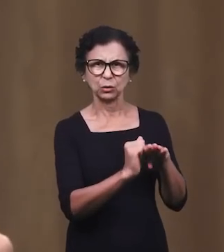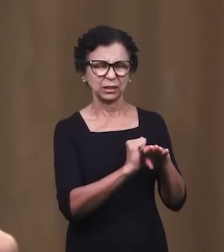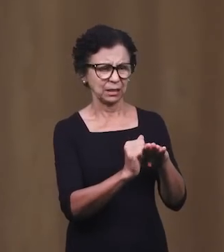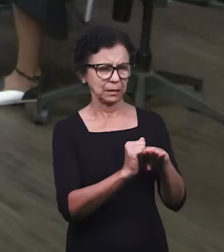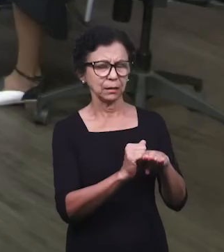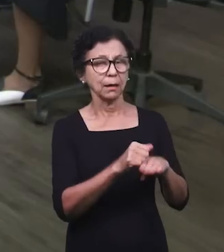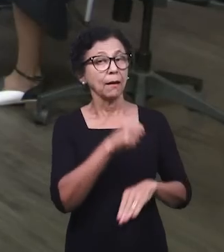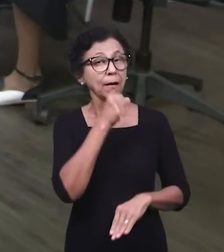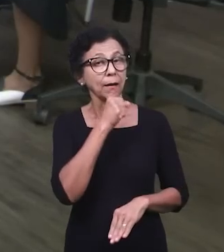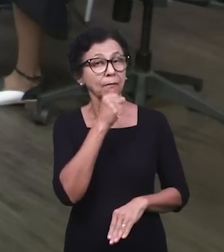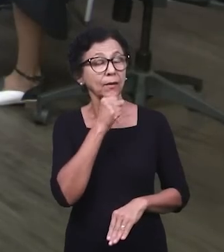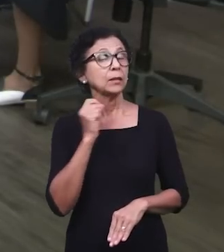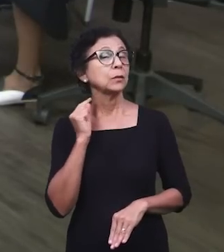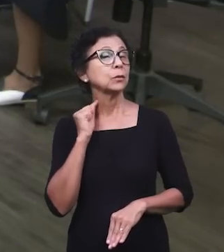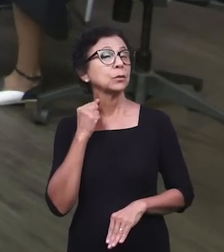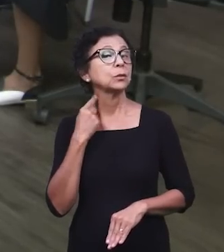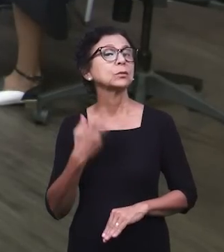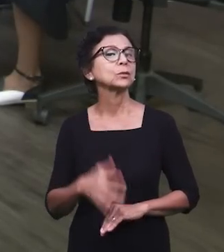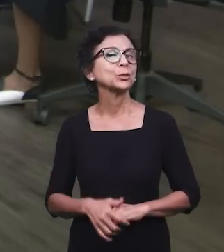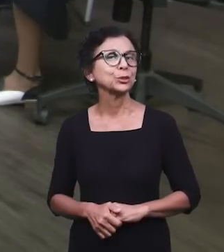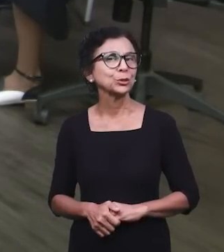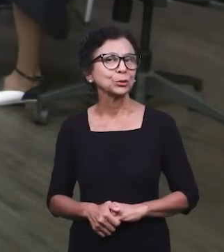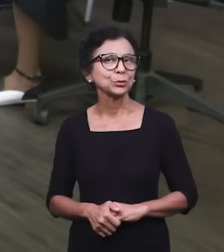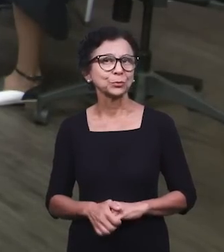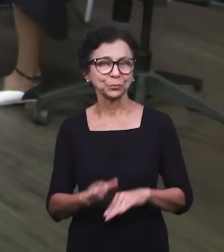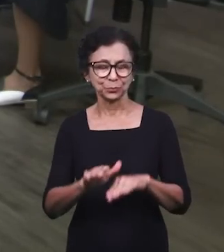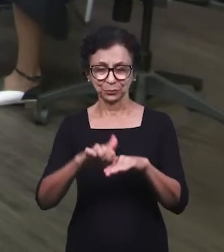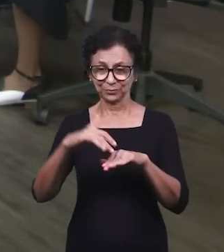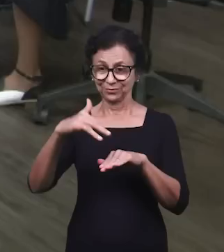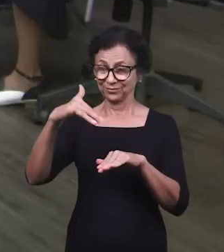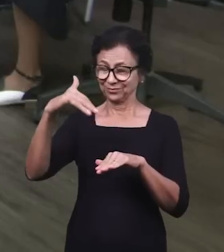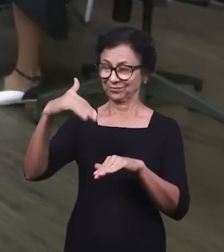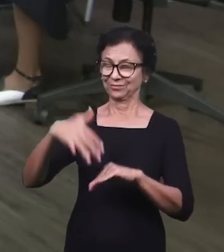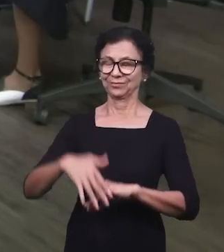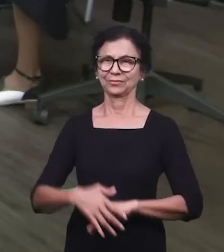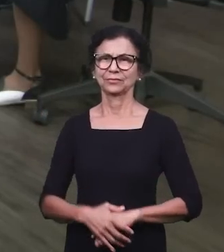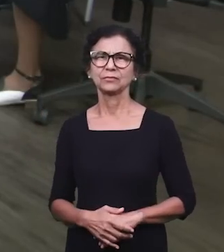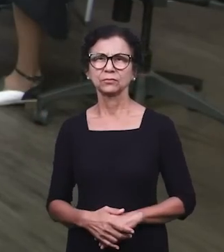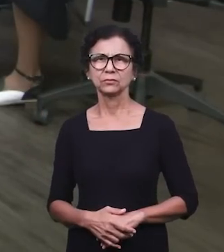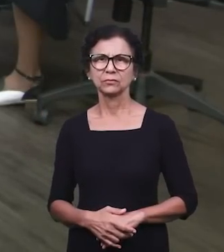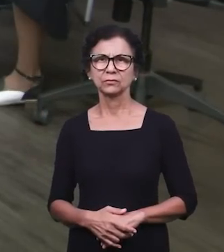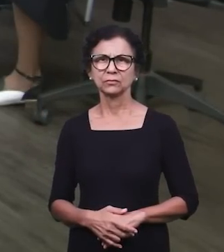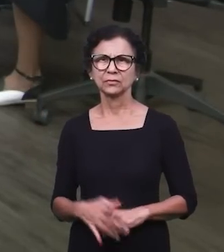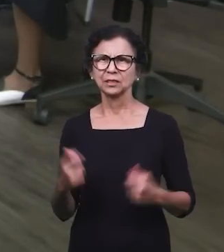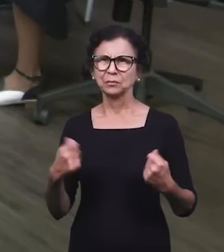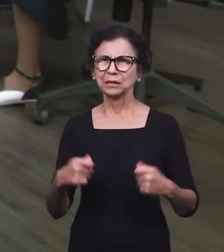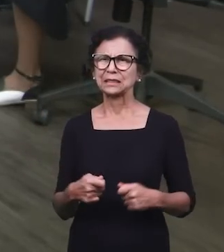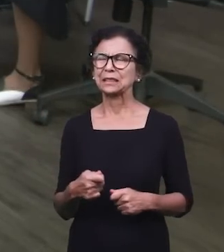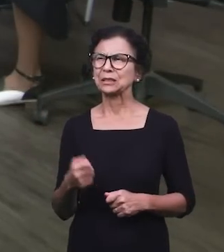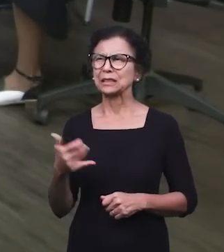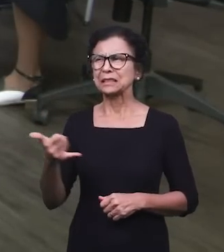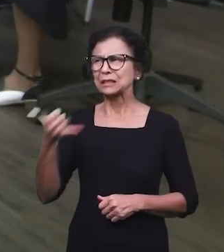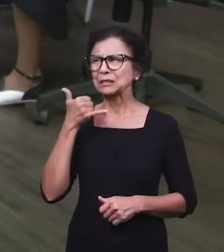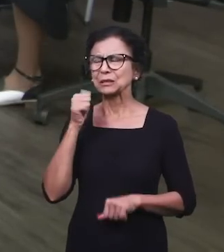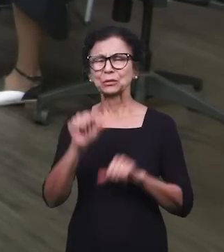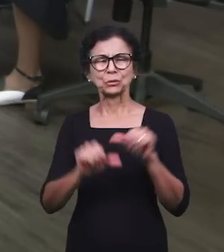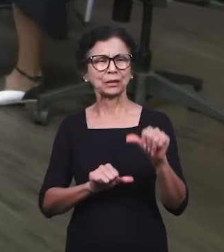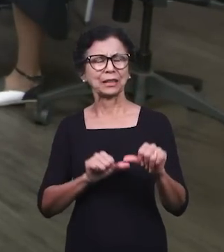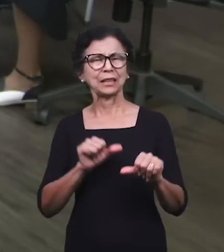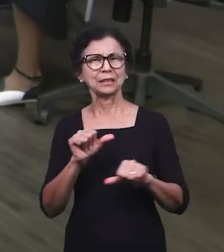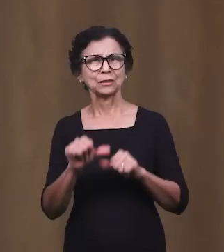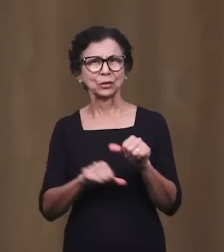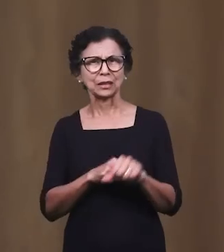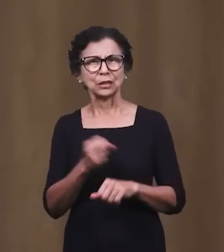sujo? É só limpar que ele vai estar brilhando novamente. Será que eu preciso ter sempre o aparelho de celular que acabou